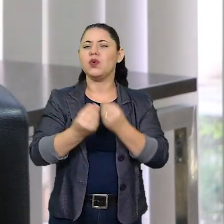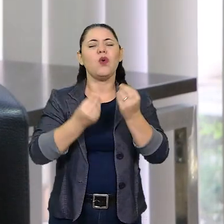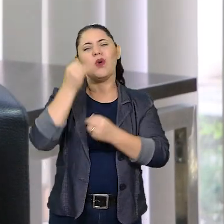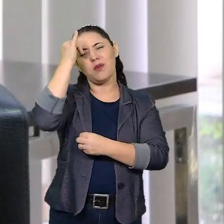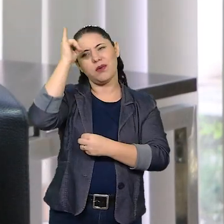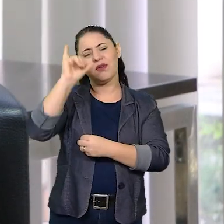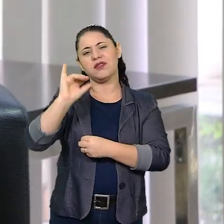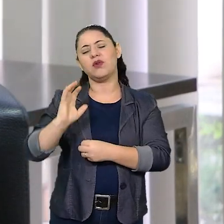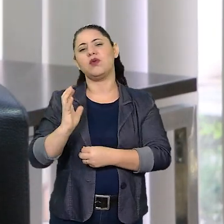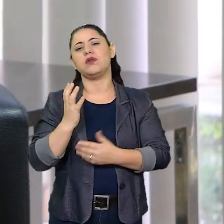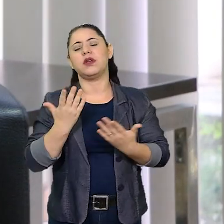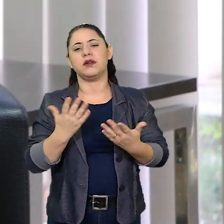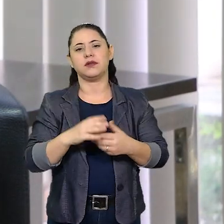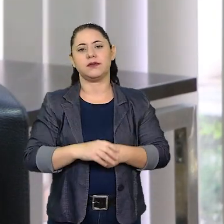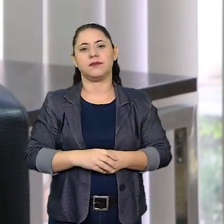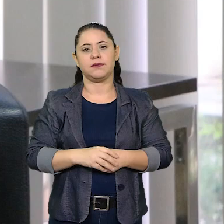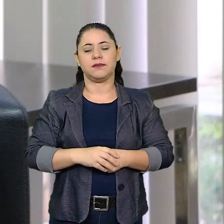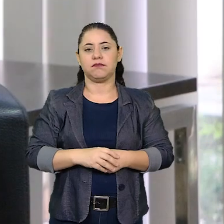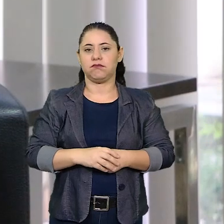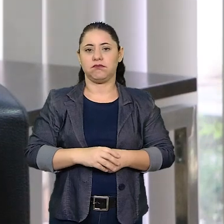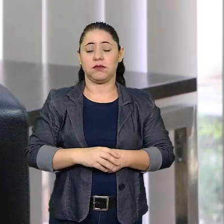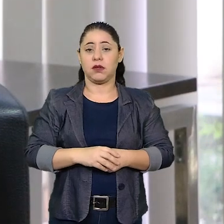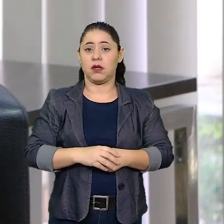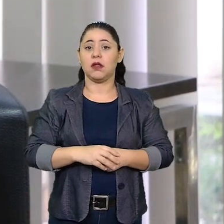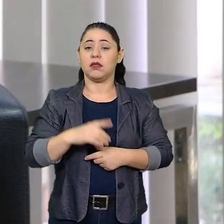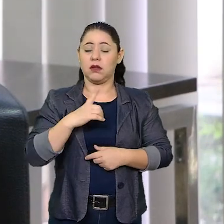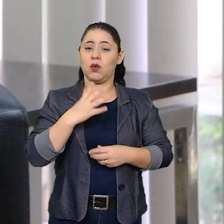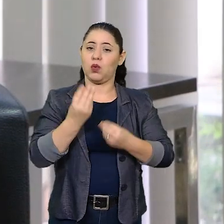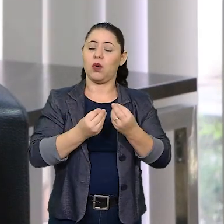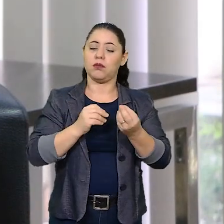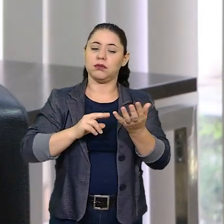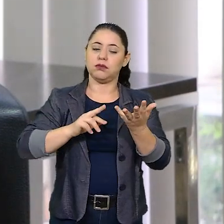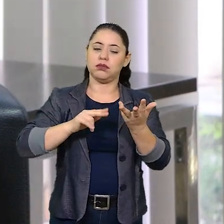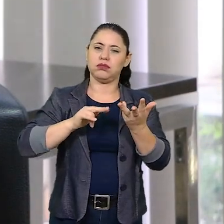a prevenção ela vem de